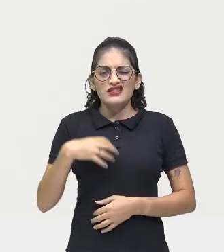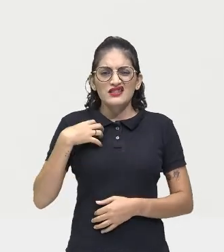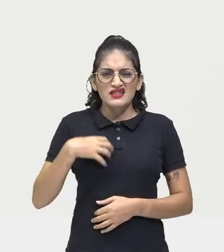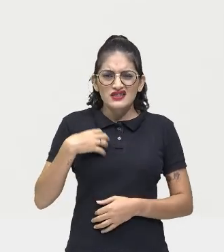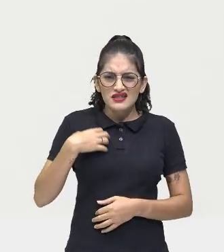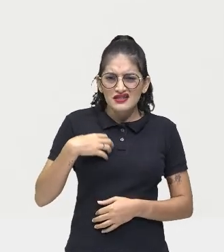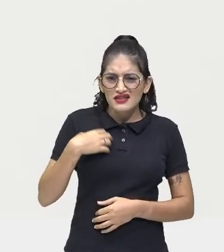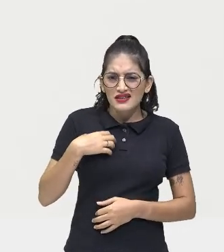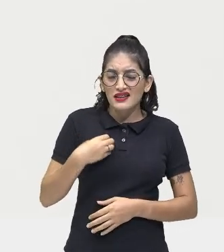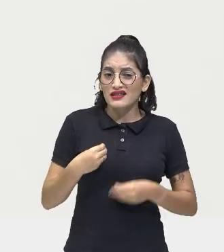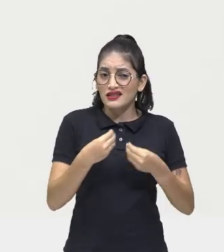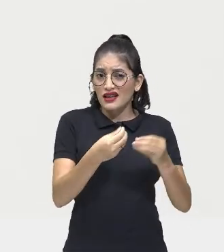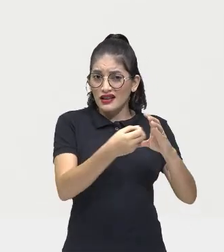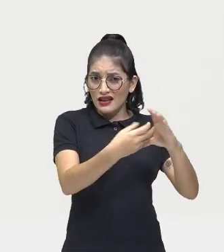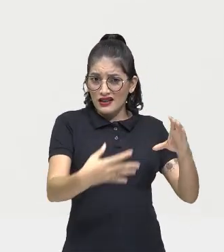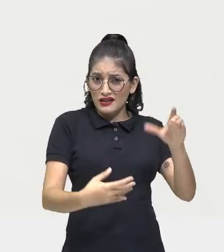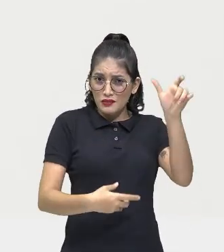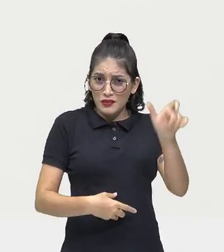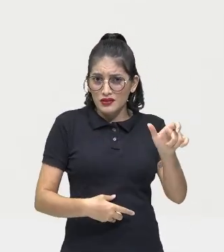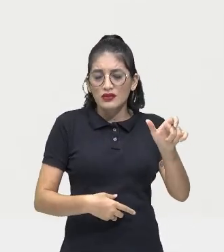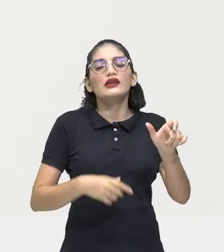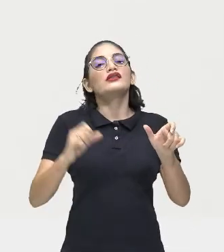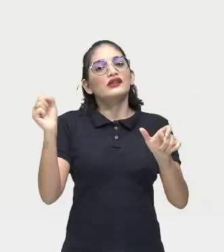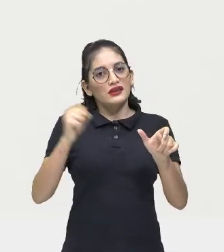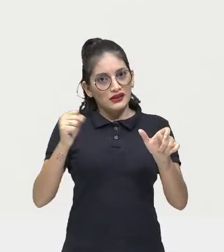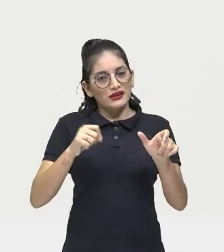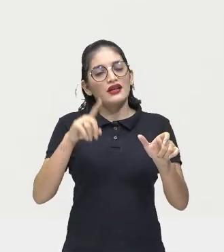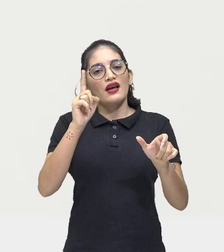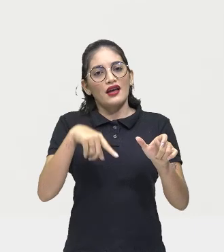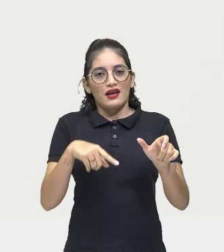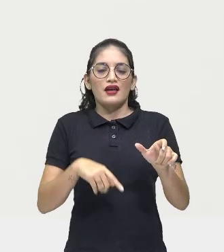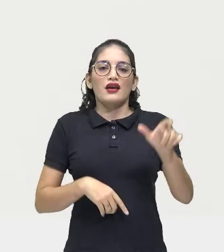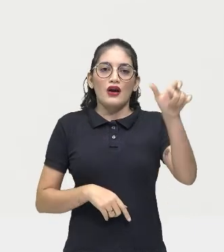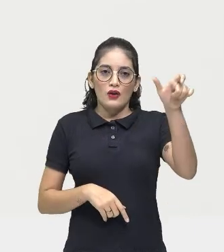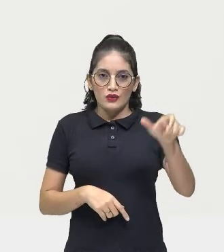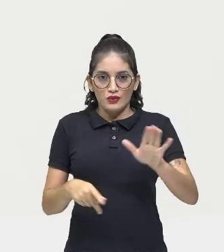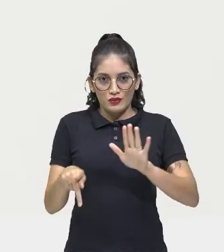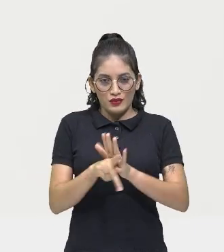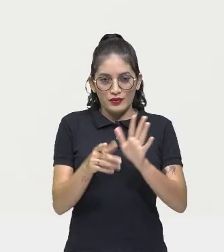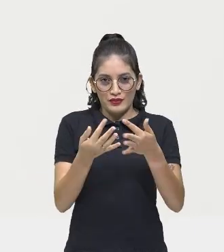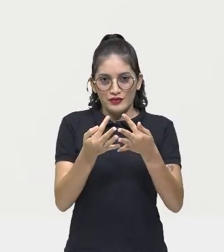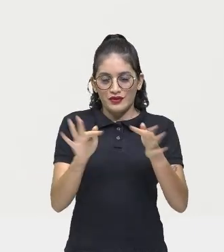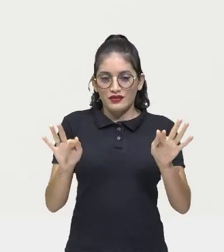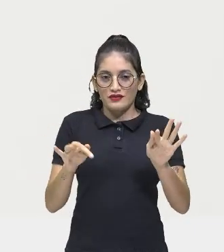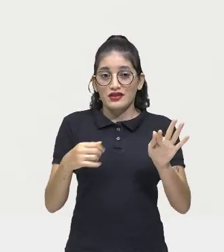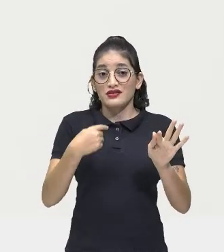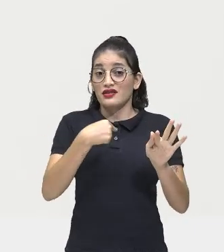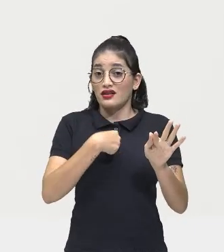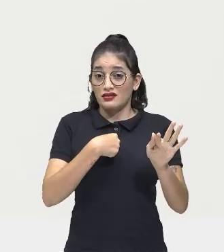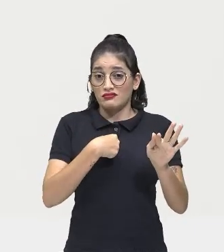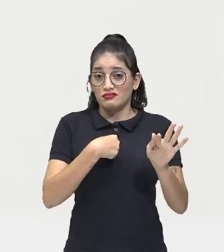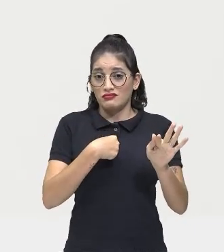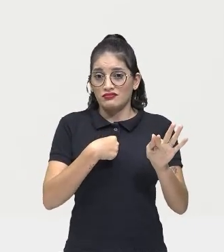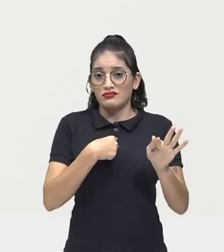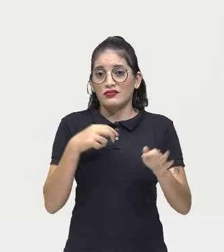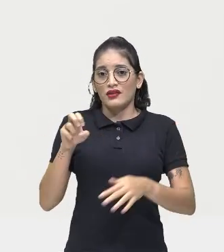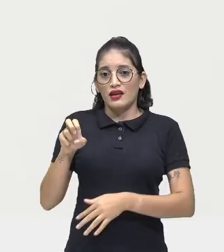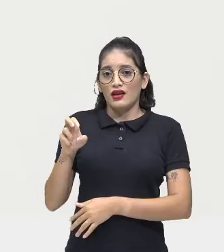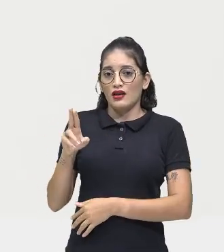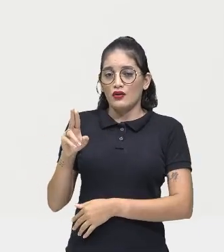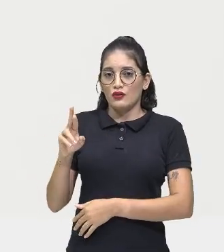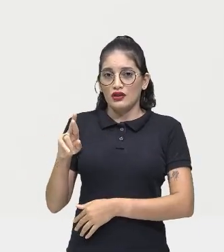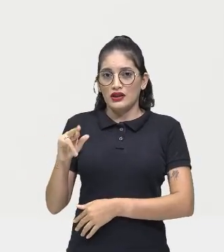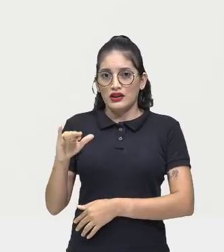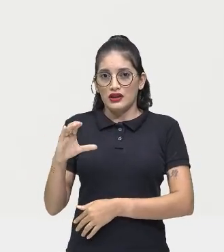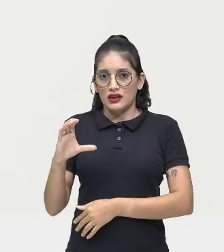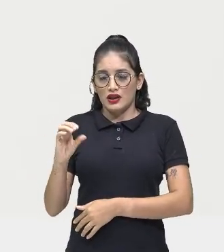Zangado, está atribuindo característica a alguém? Também. Ao sujeito também desta oração. Eu, esse é o lírico aqui, certo? Lembrando